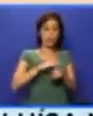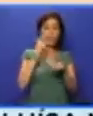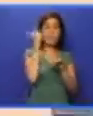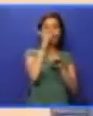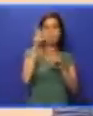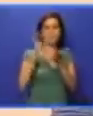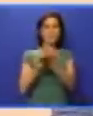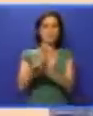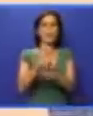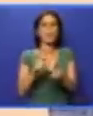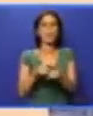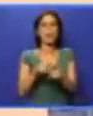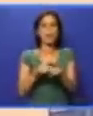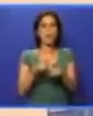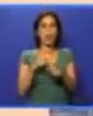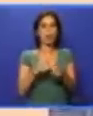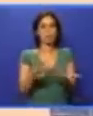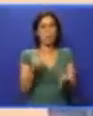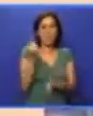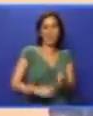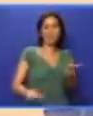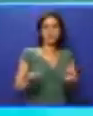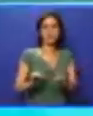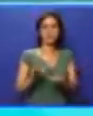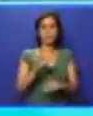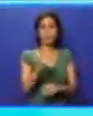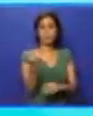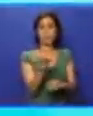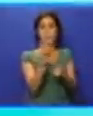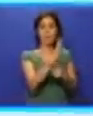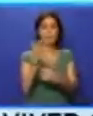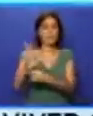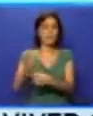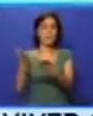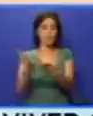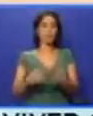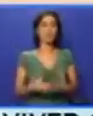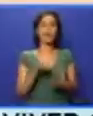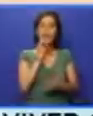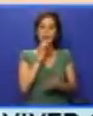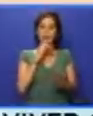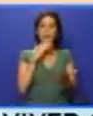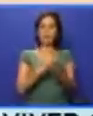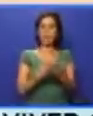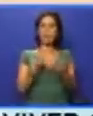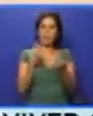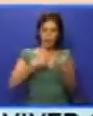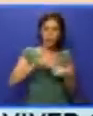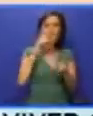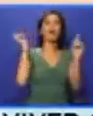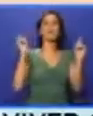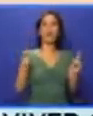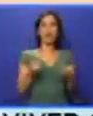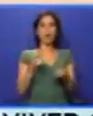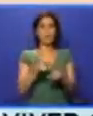crónica que se tem que render. Aliás, temos aqui também dois exemplos disso e é possível dar a volta à situação.